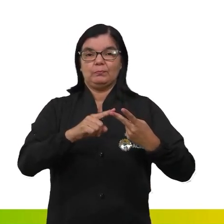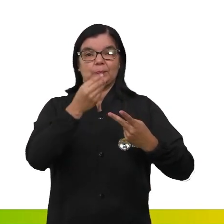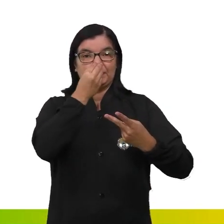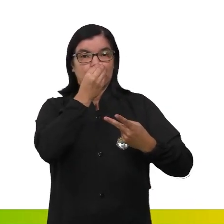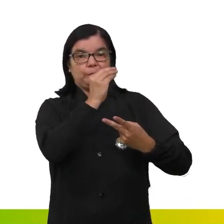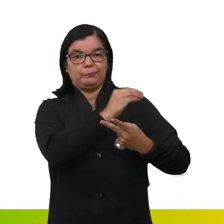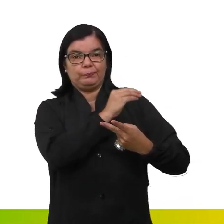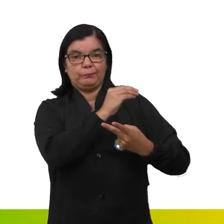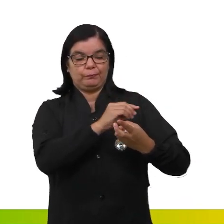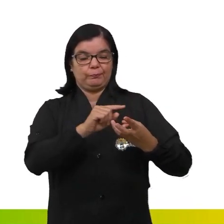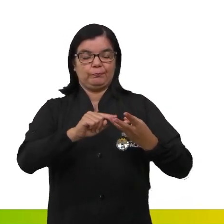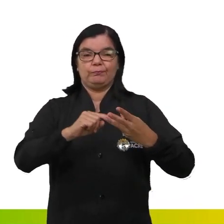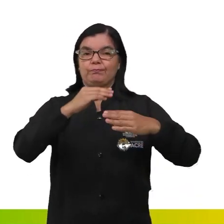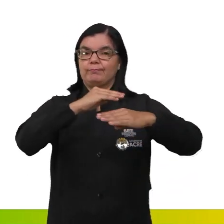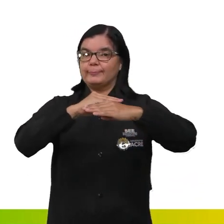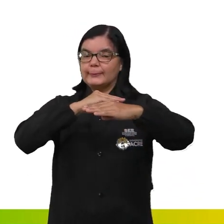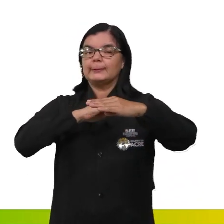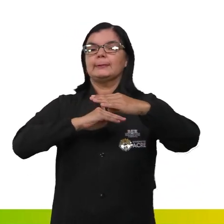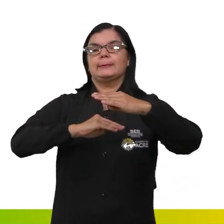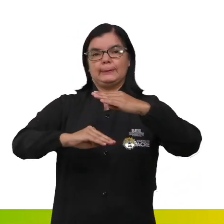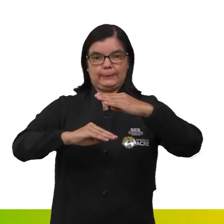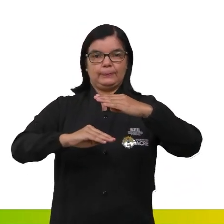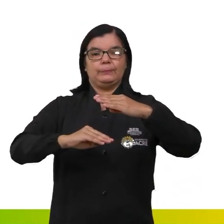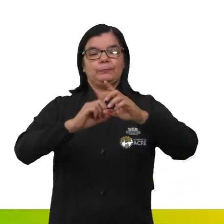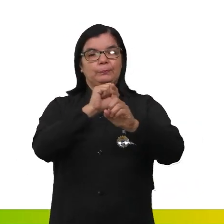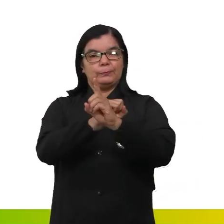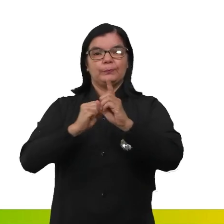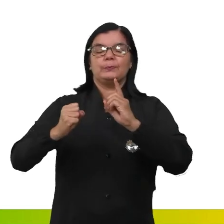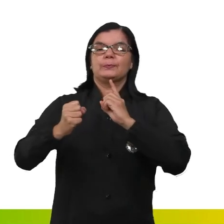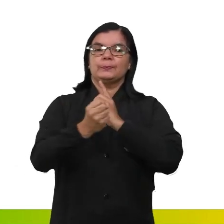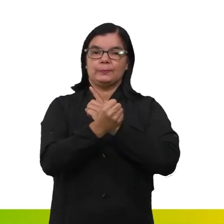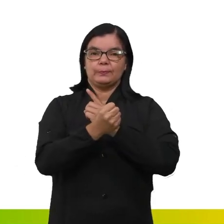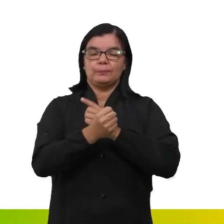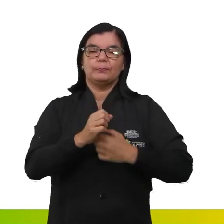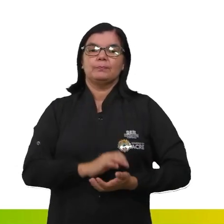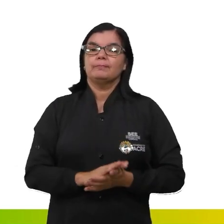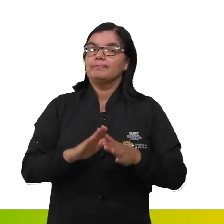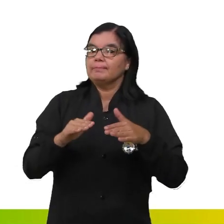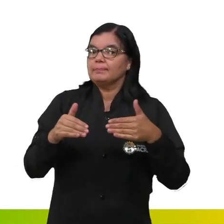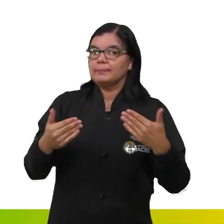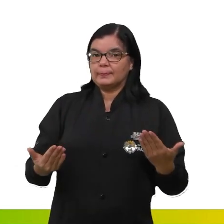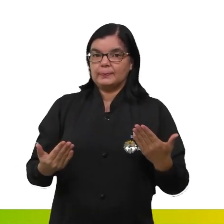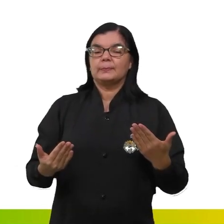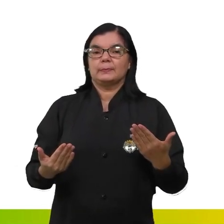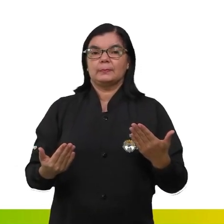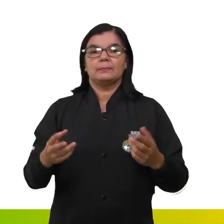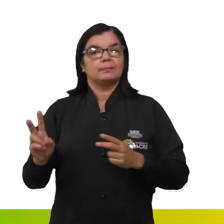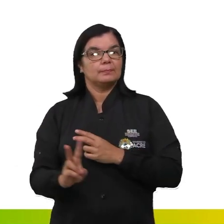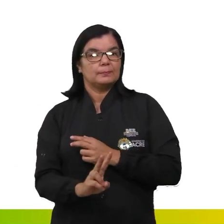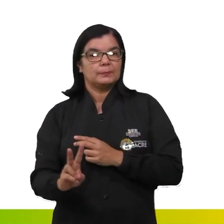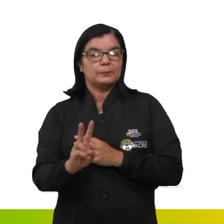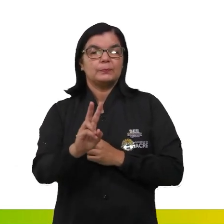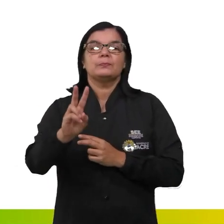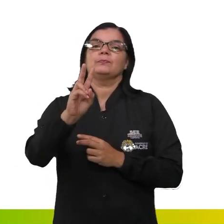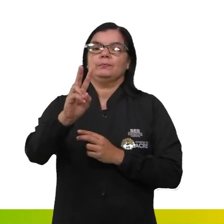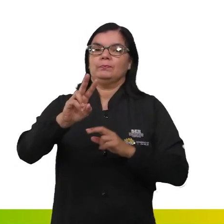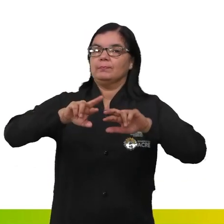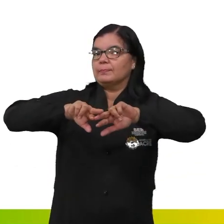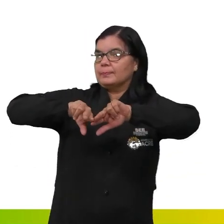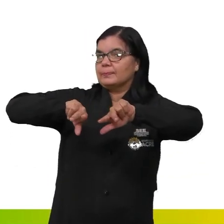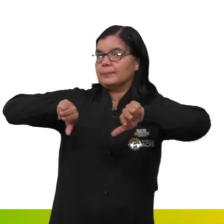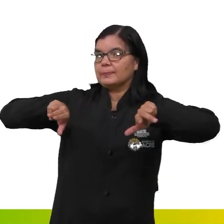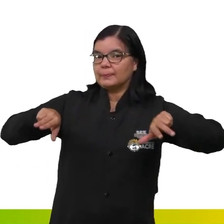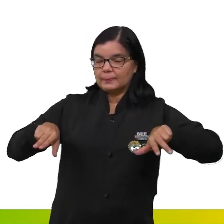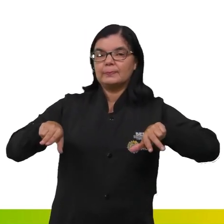discriminação e a desigualdade social. No entanto, a valorização da